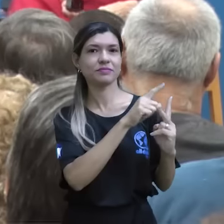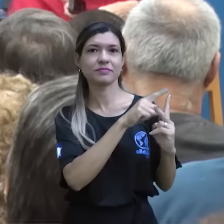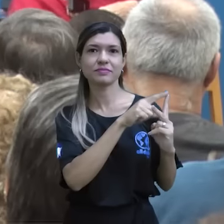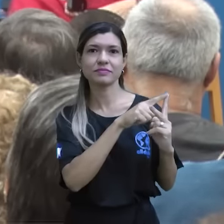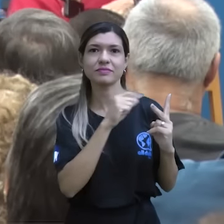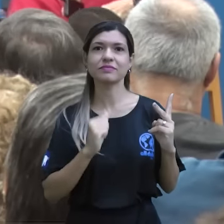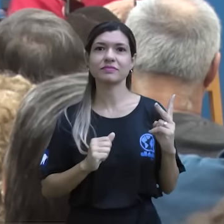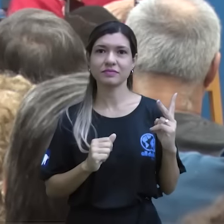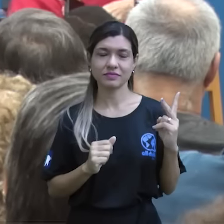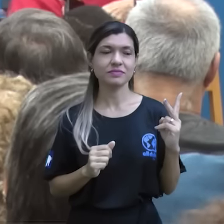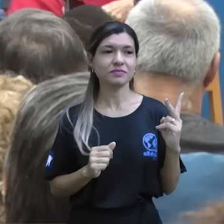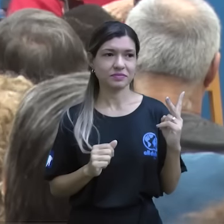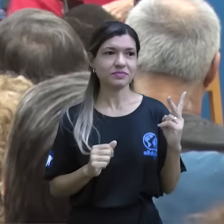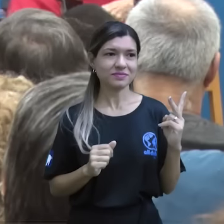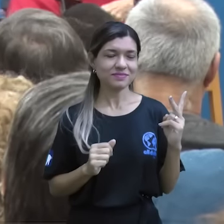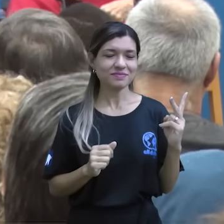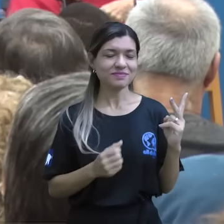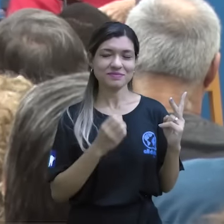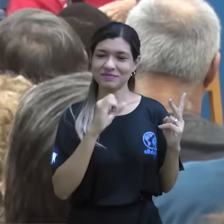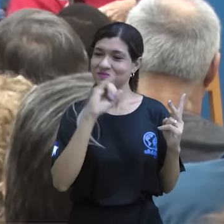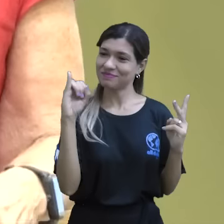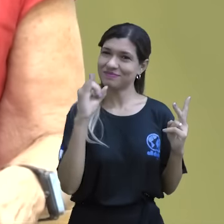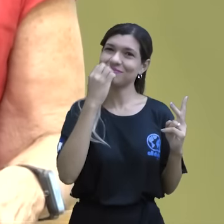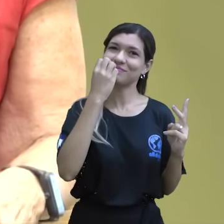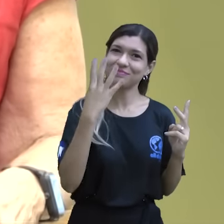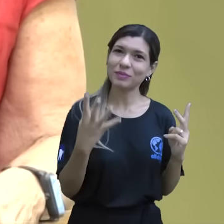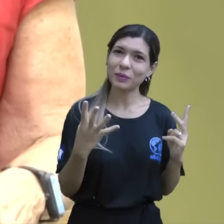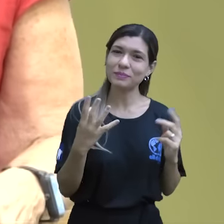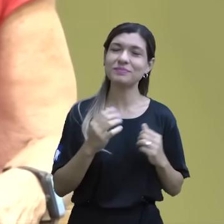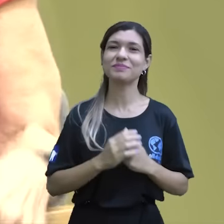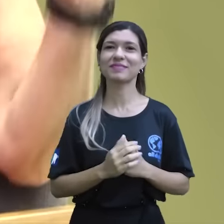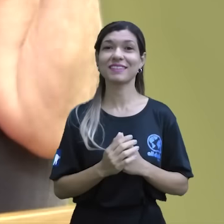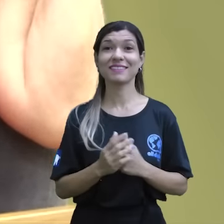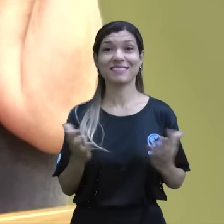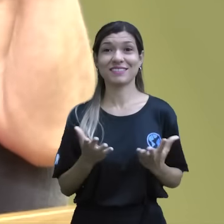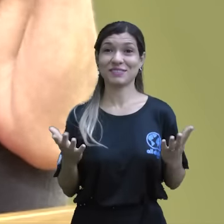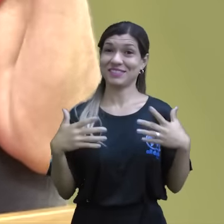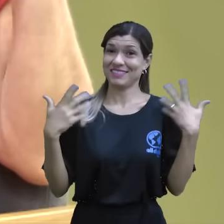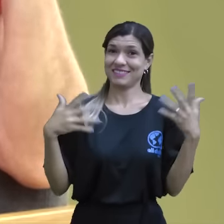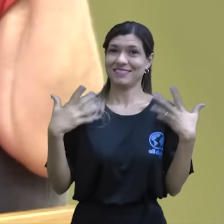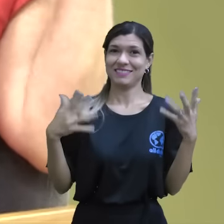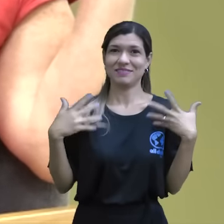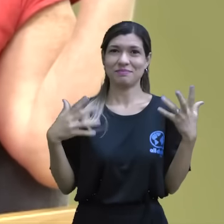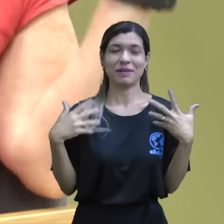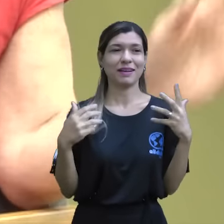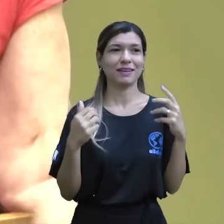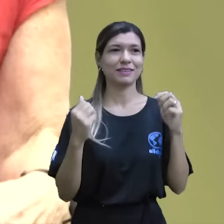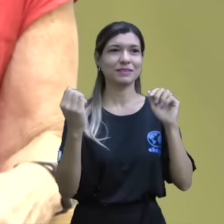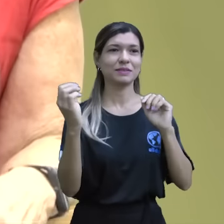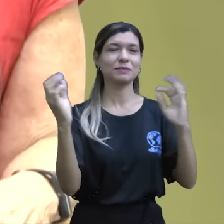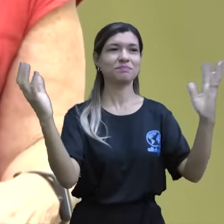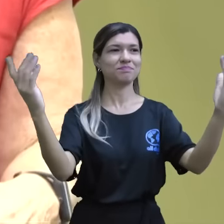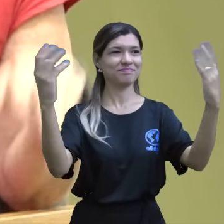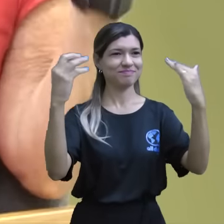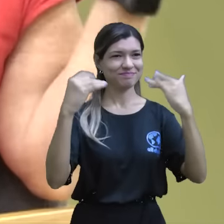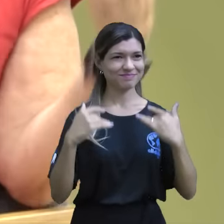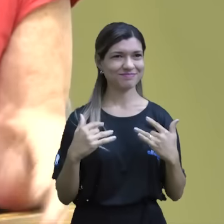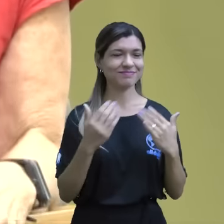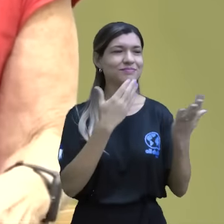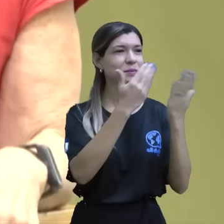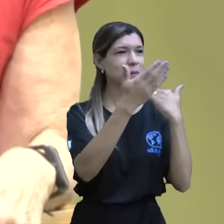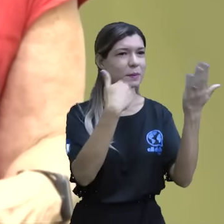aqui para conversar com vocês todos, um monte de gente. Já conheci a nova versão da biblioteca,